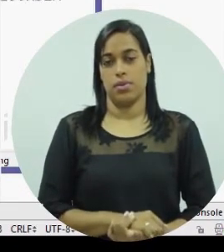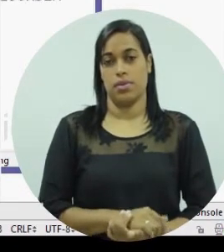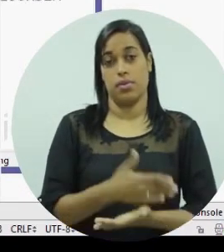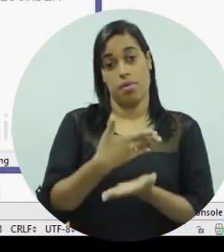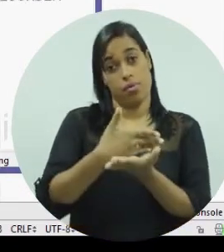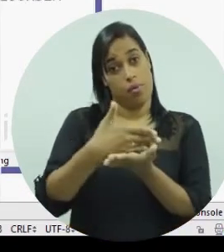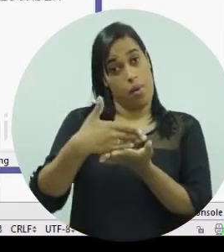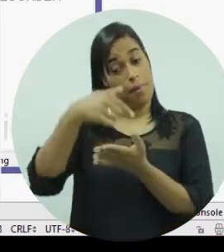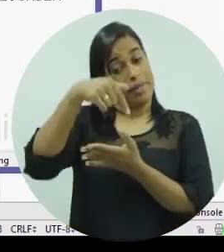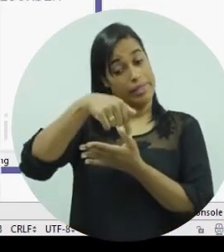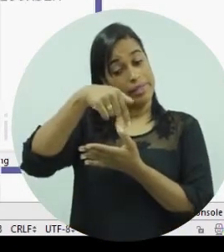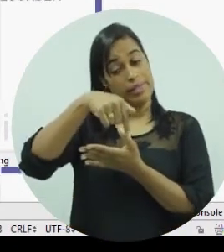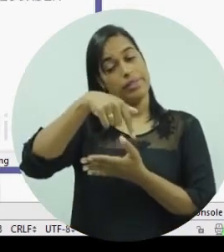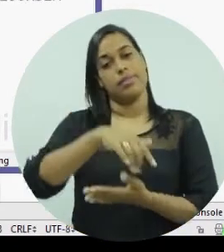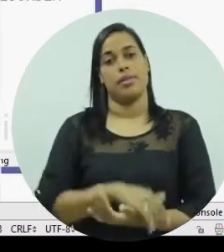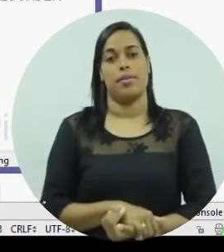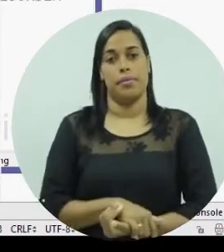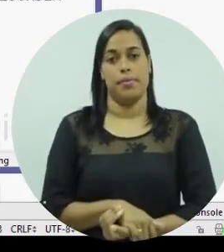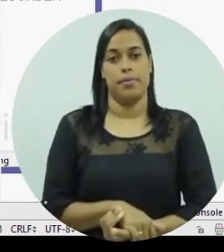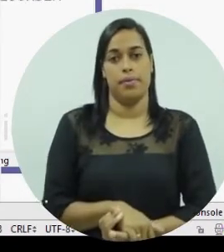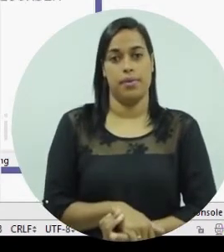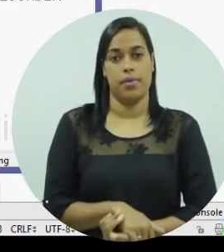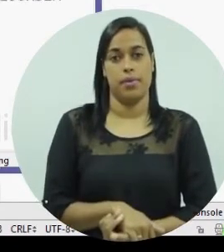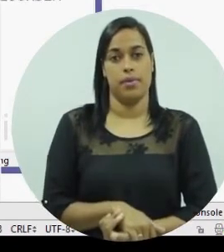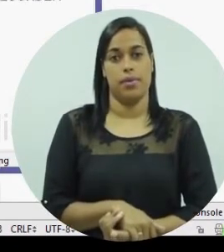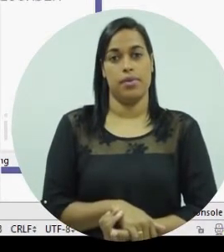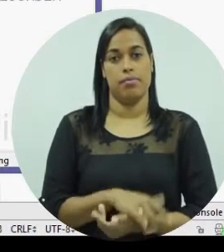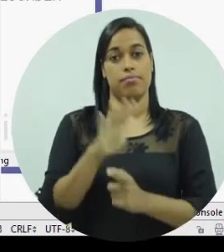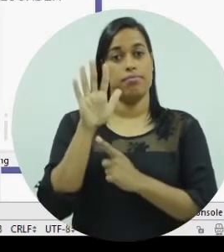Vamos começar